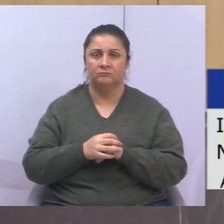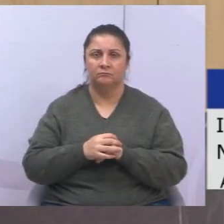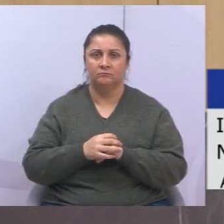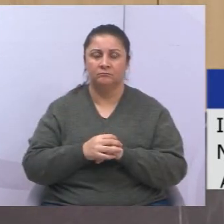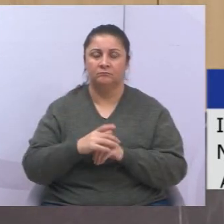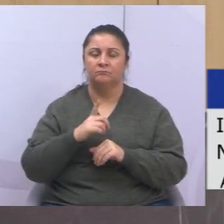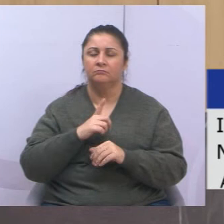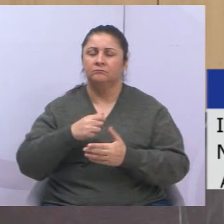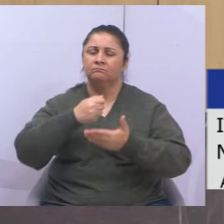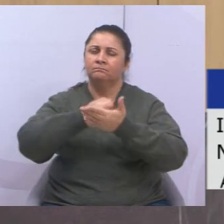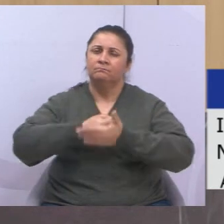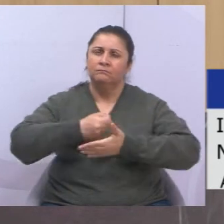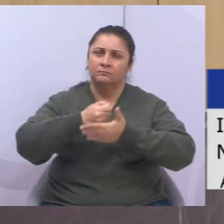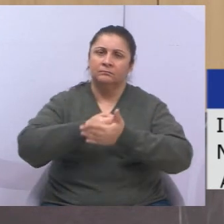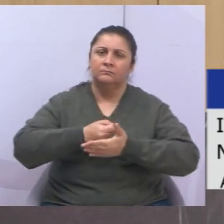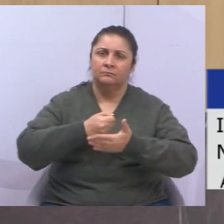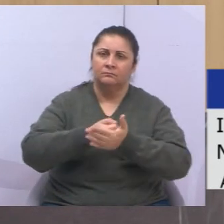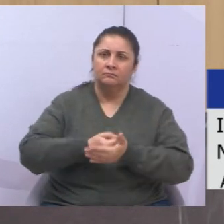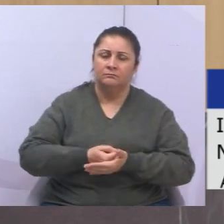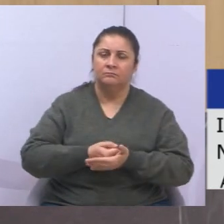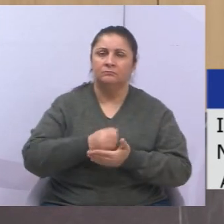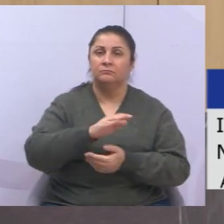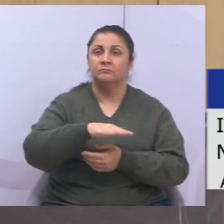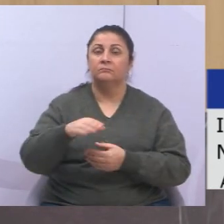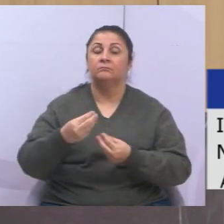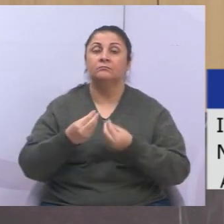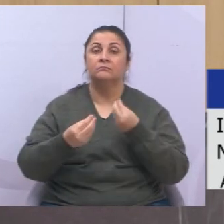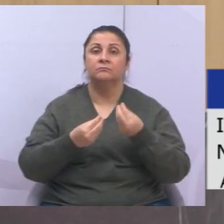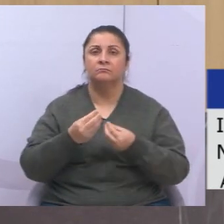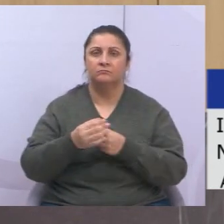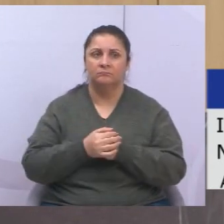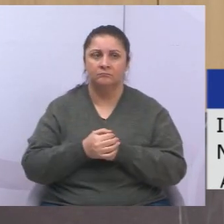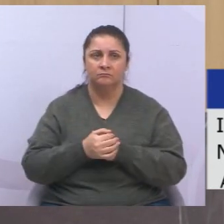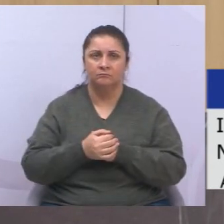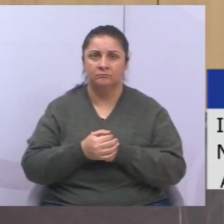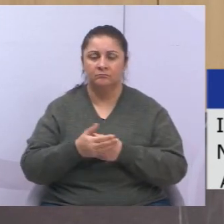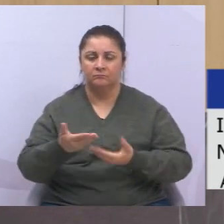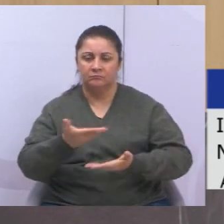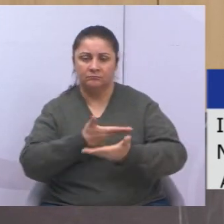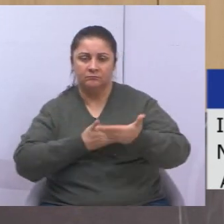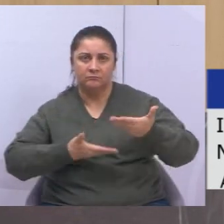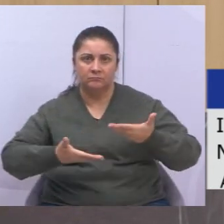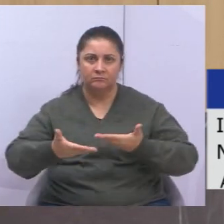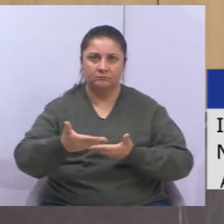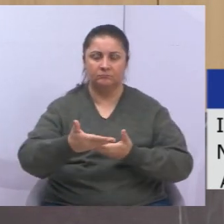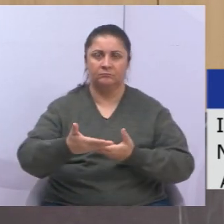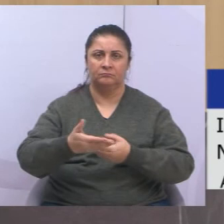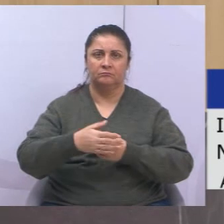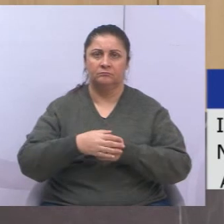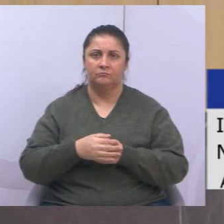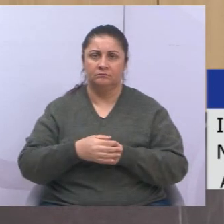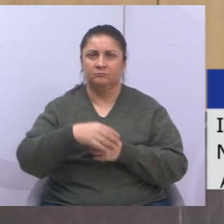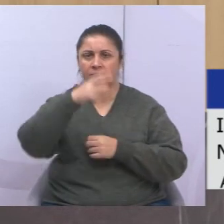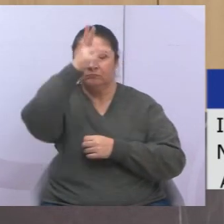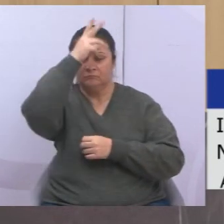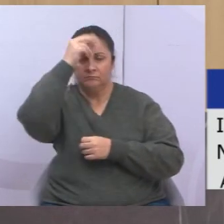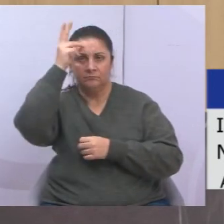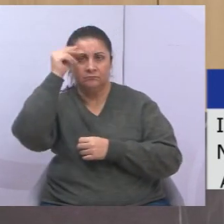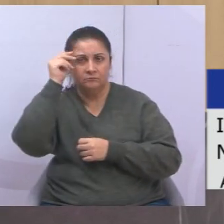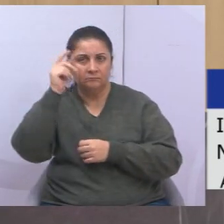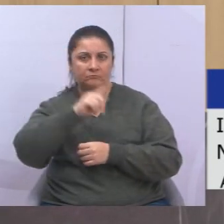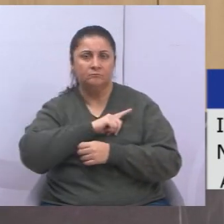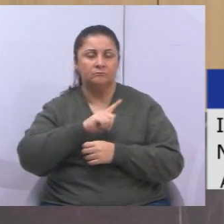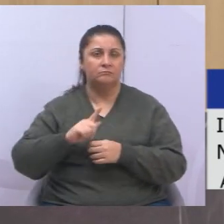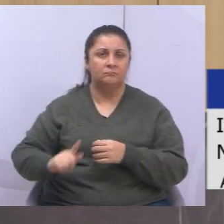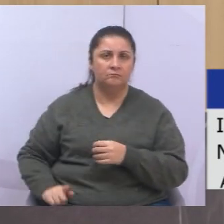temos lutado pelas nossas crianças de que forma? Em parceria com o poder público, a prefeitura,